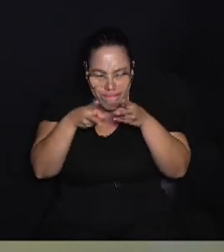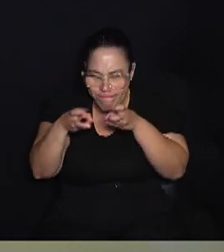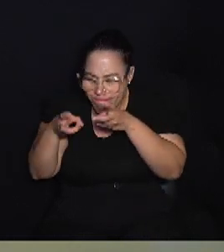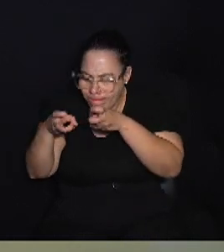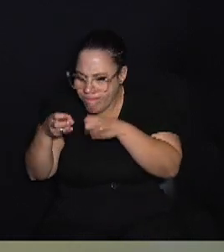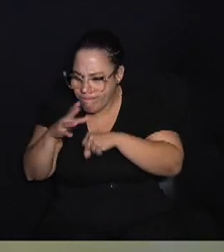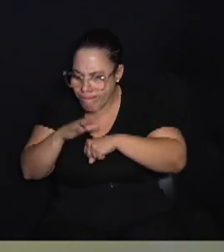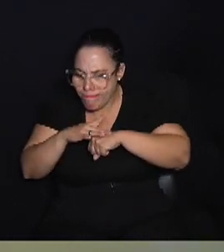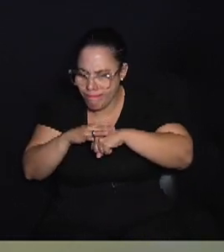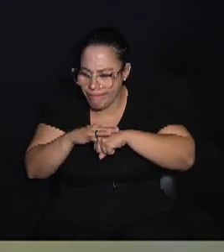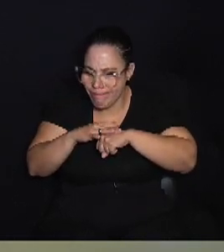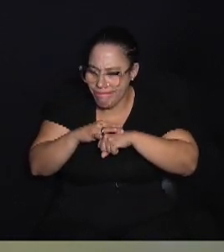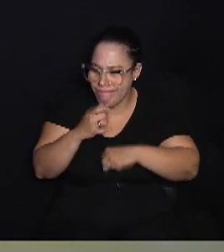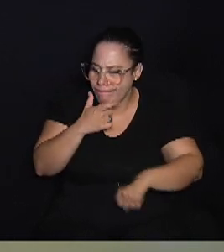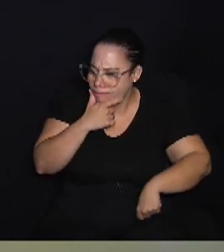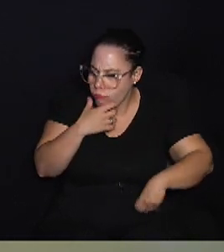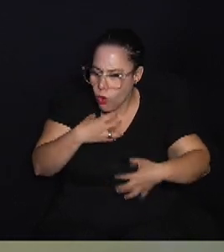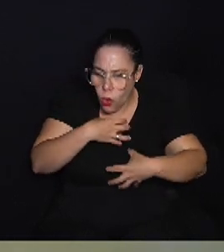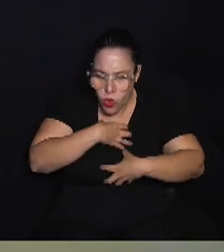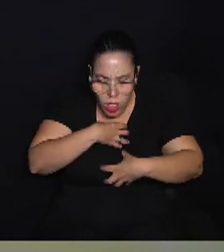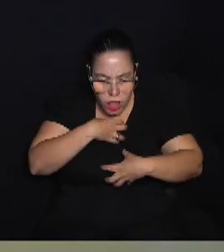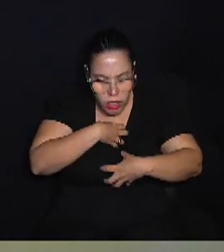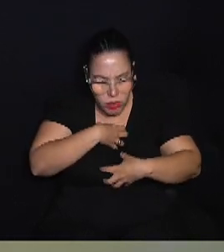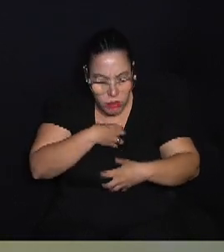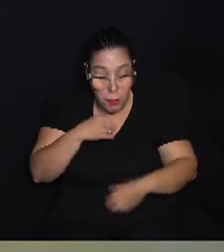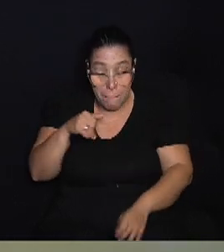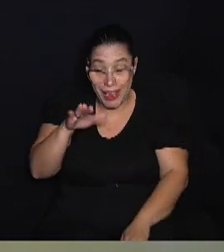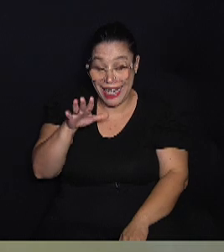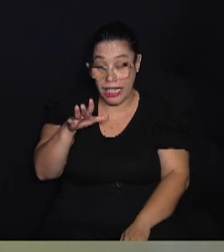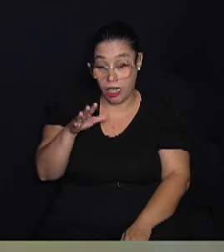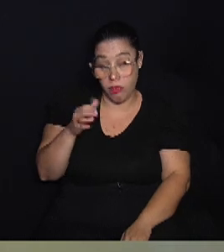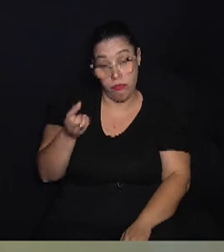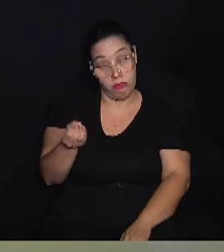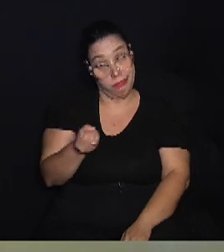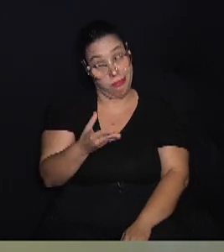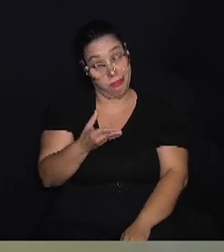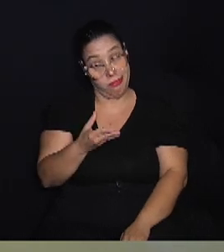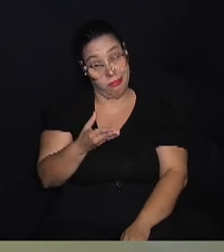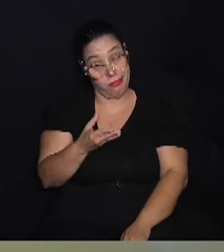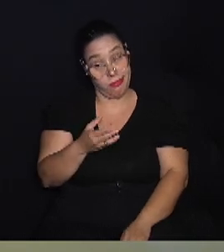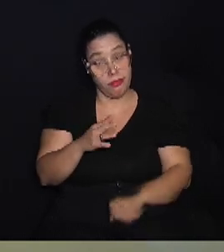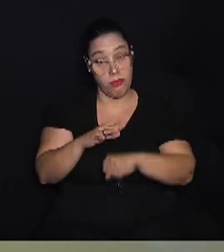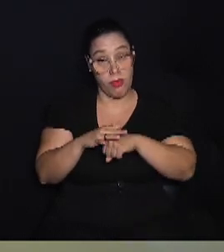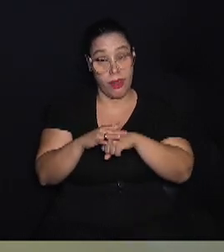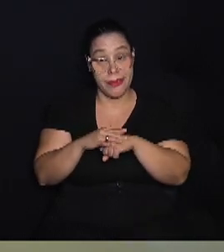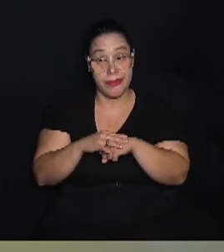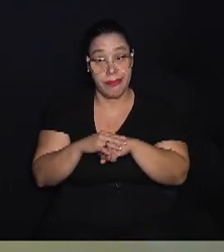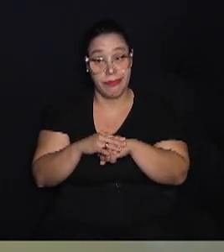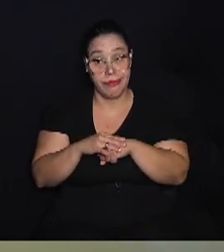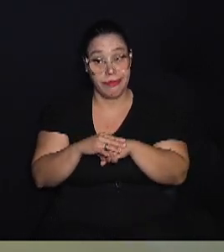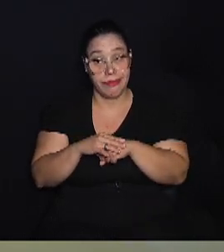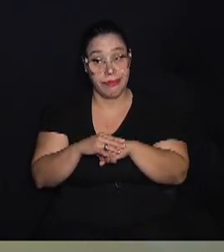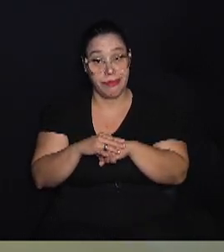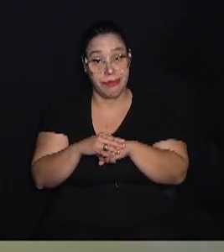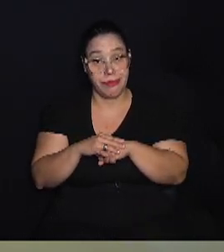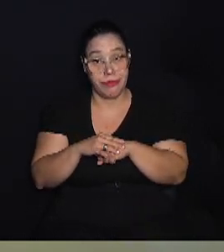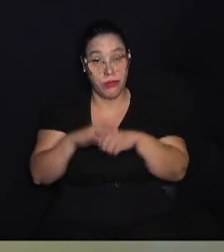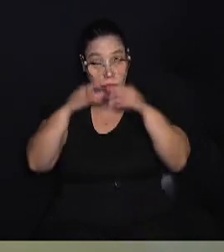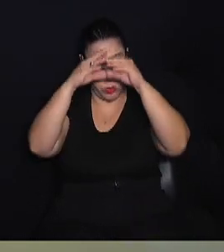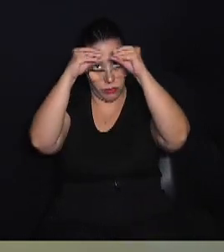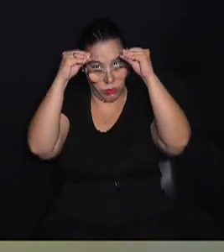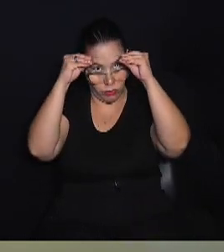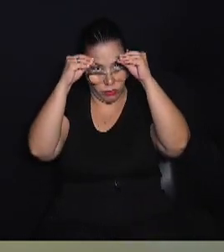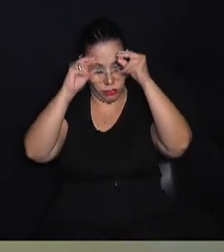seus idosos e nós, mais novos, de que é uma doença, se não for o Alzheimer genético, é